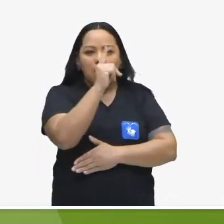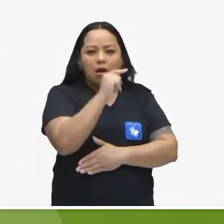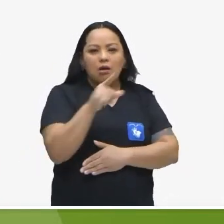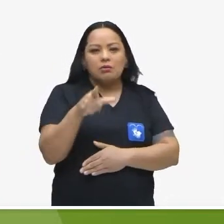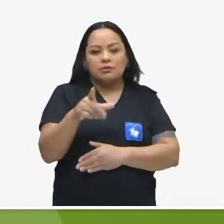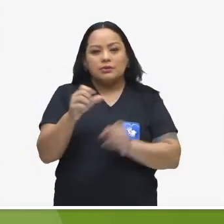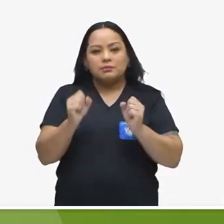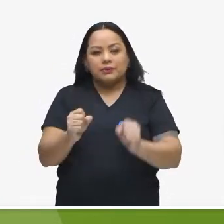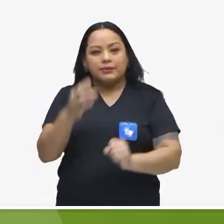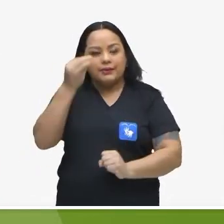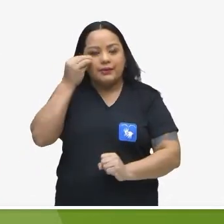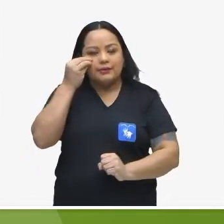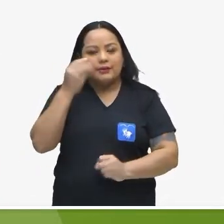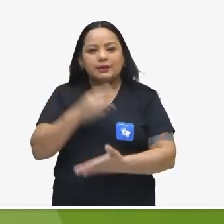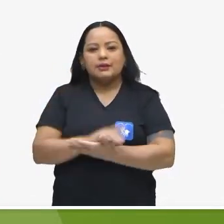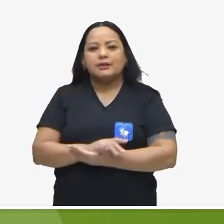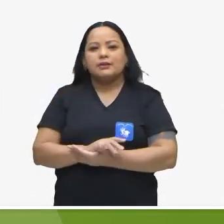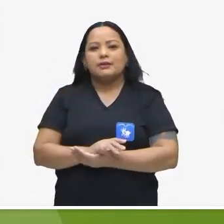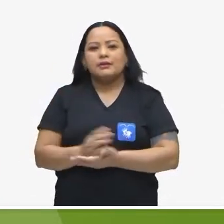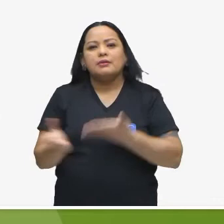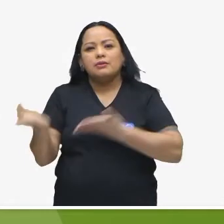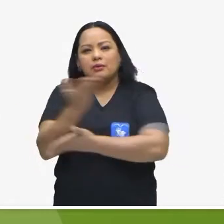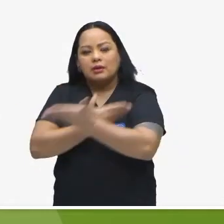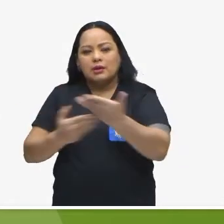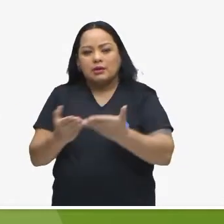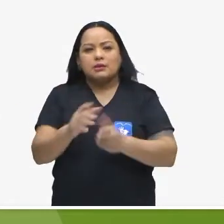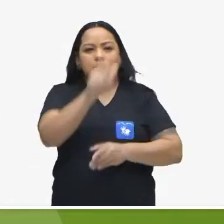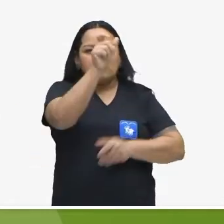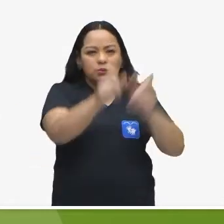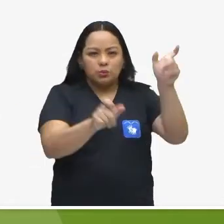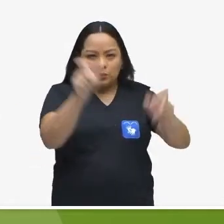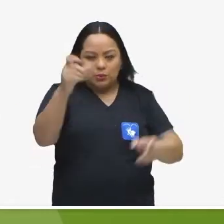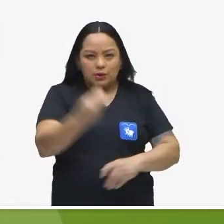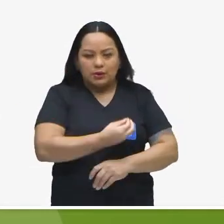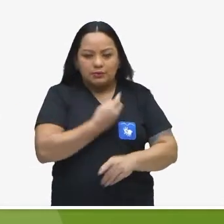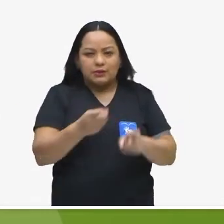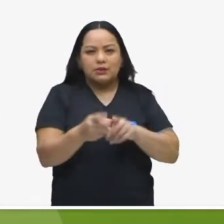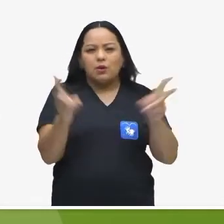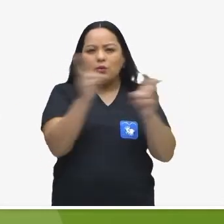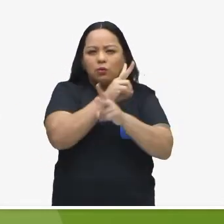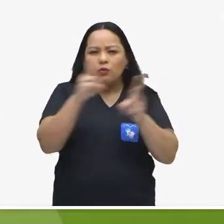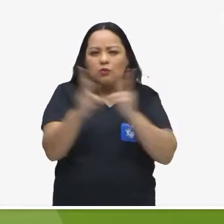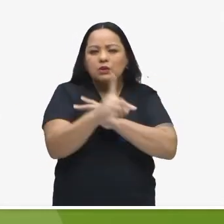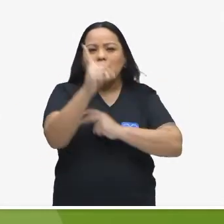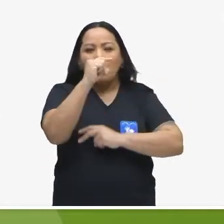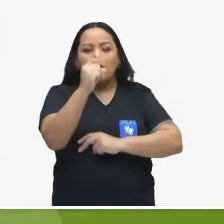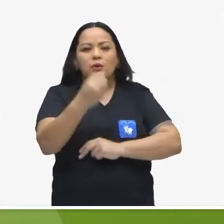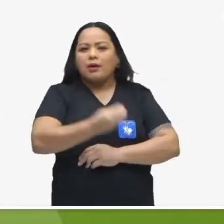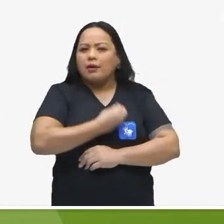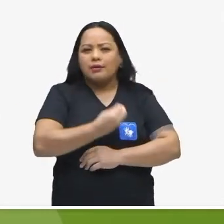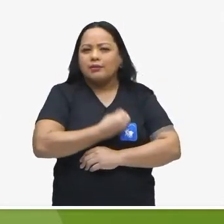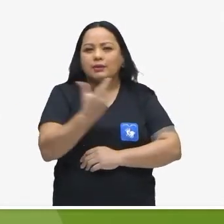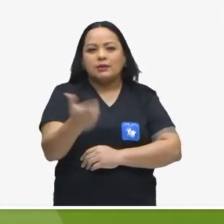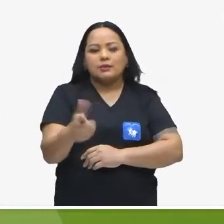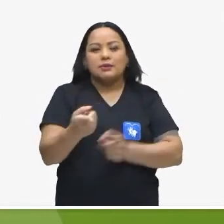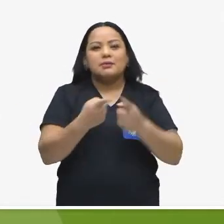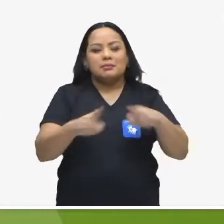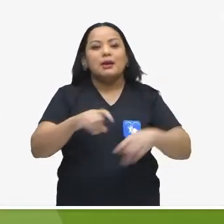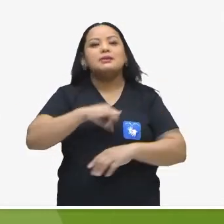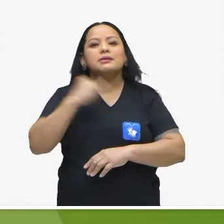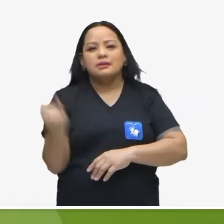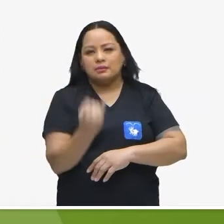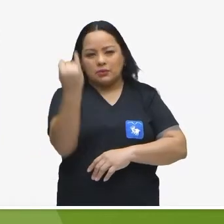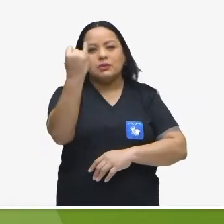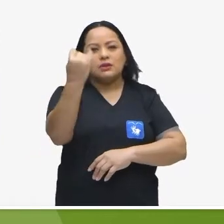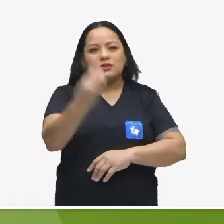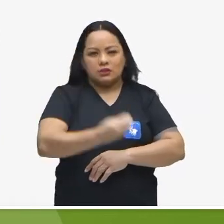observar aqui. Quando eu relaciono tanto os seres vivos com o ar e a água, que não é vivo, né, mas que é fundamental para